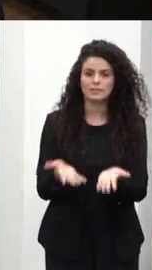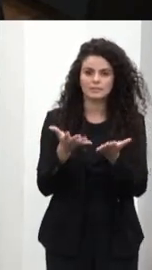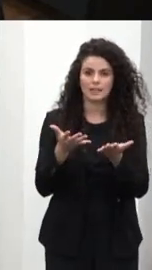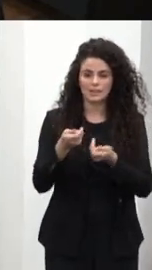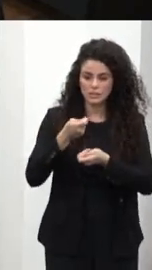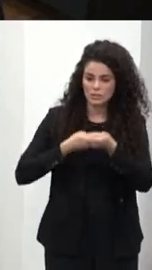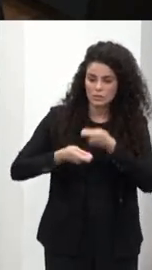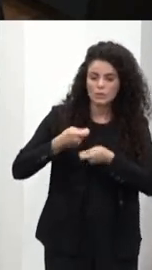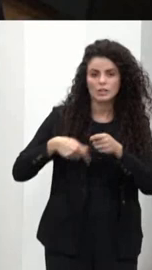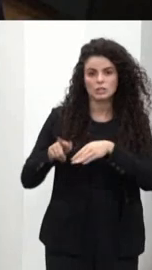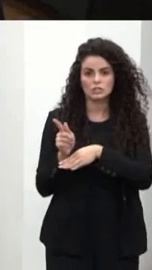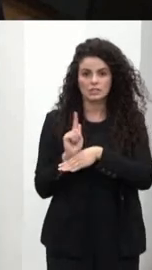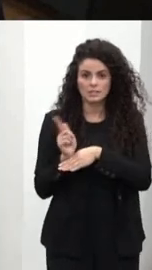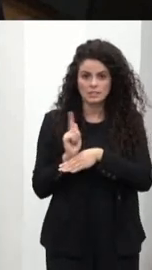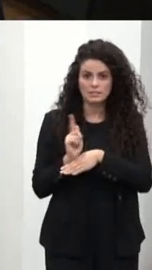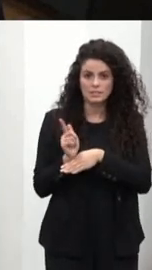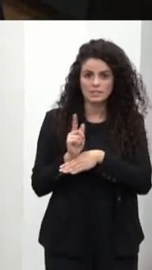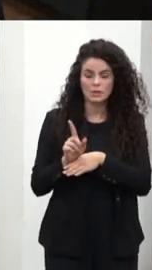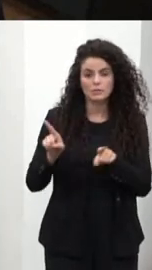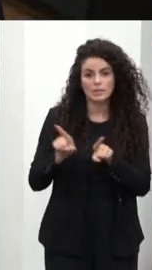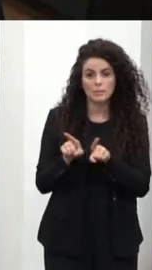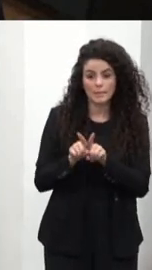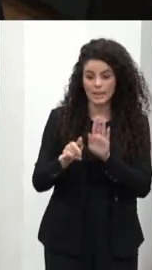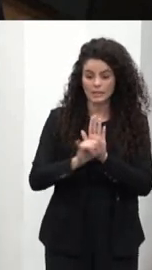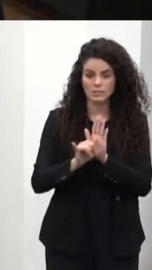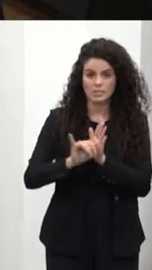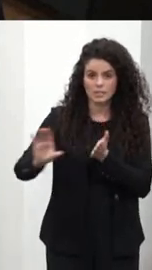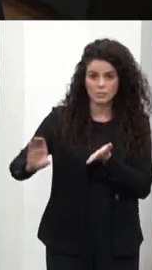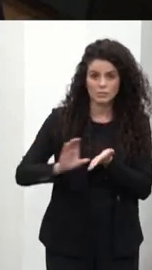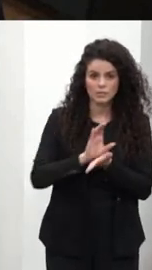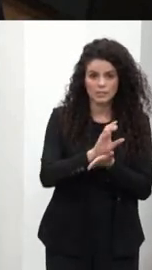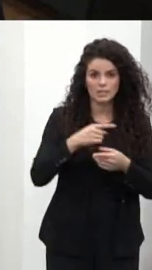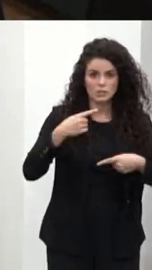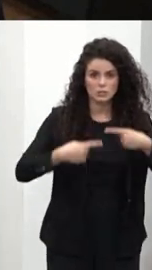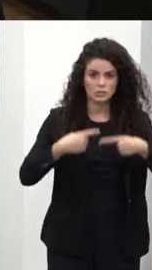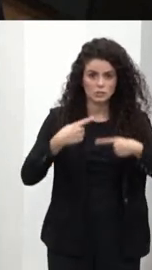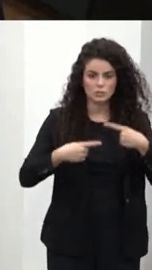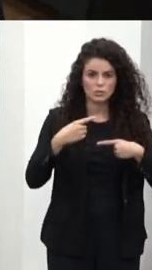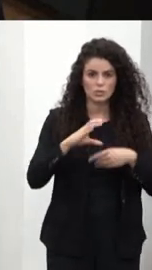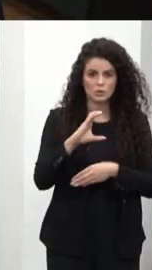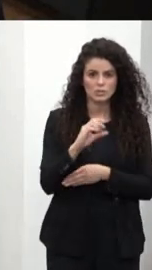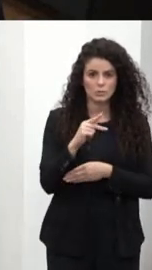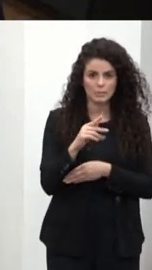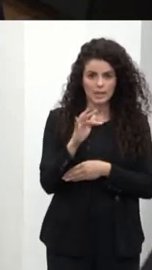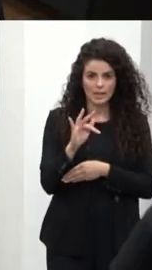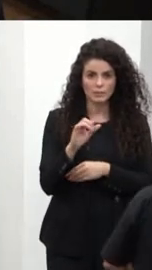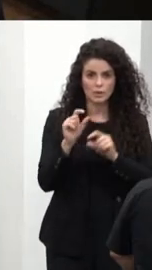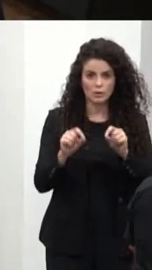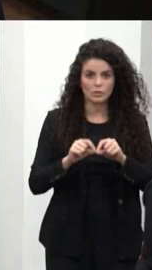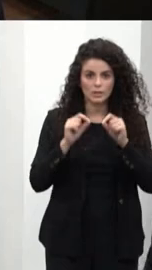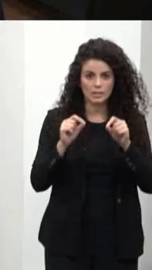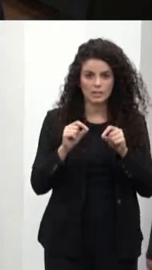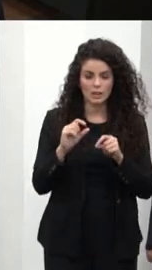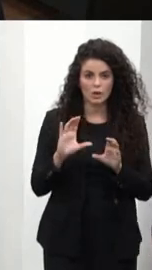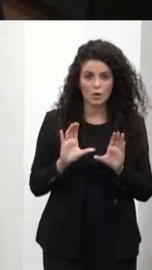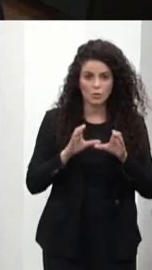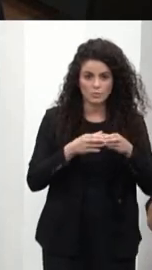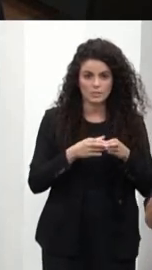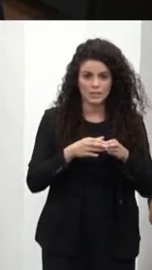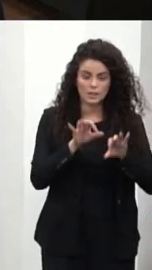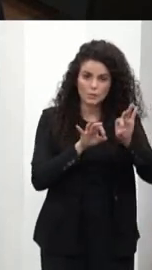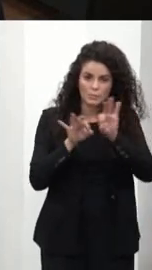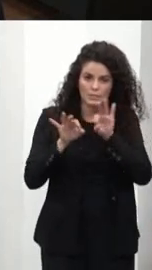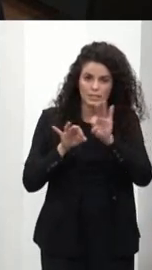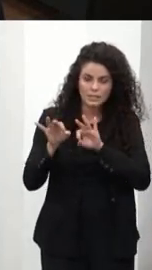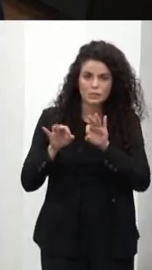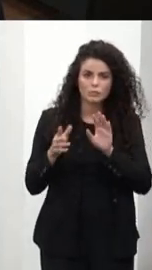gestão cultural os editais o financiamento e discutir o CPF que é conselho plano e fundo nos